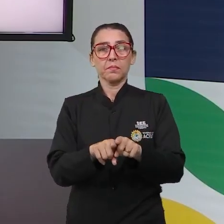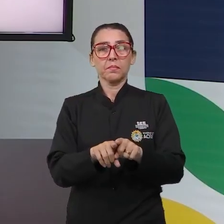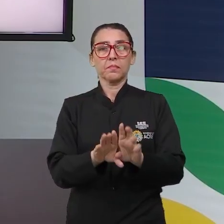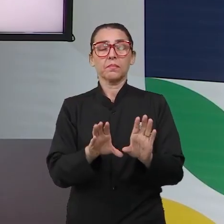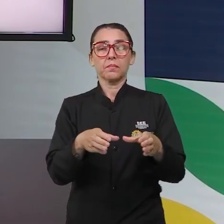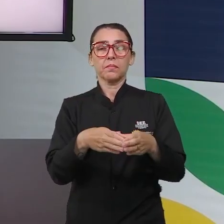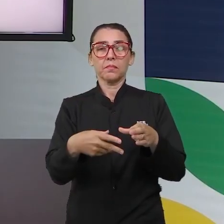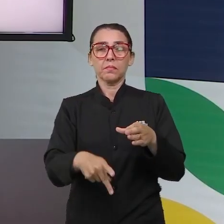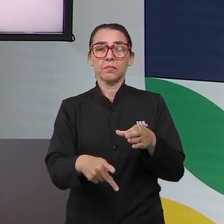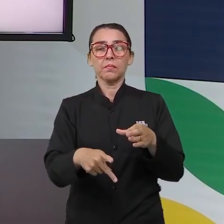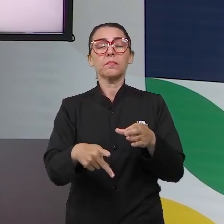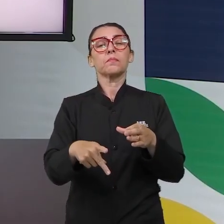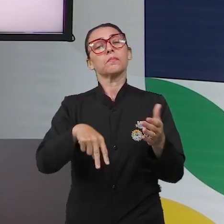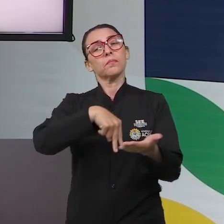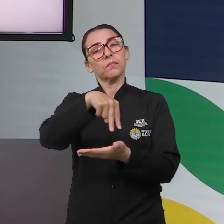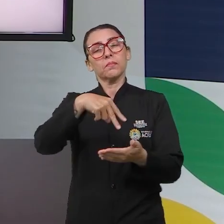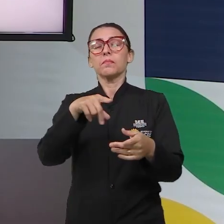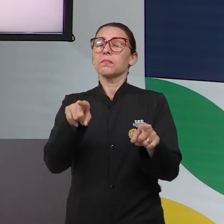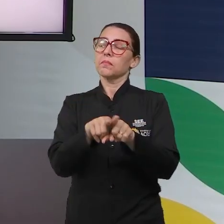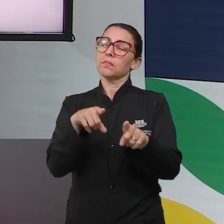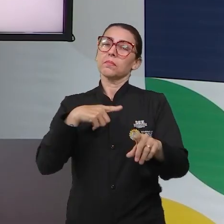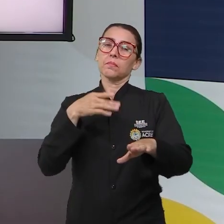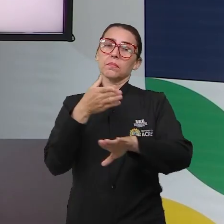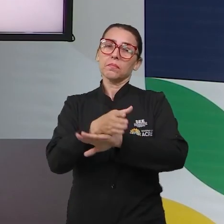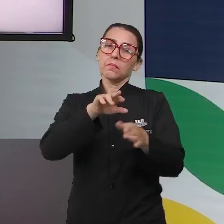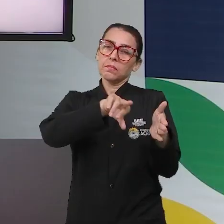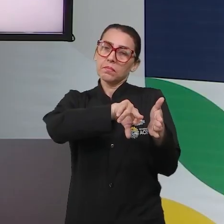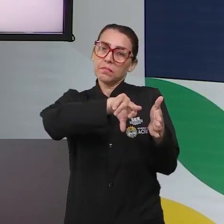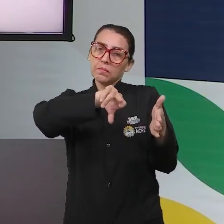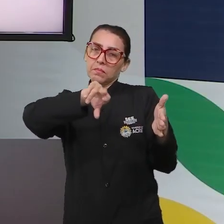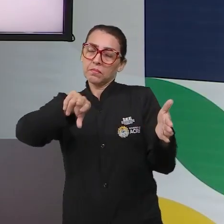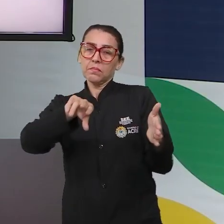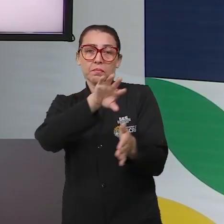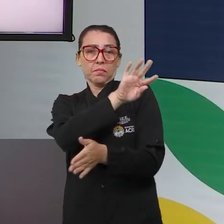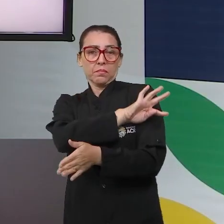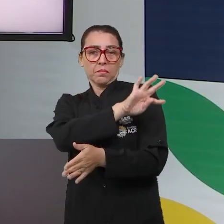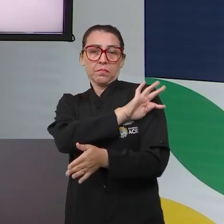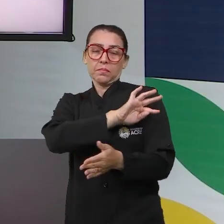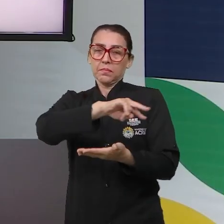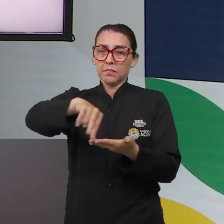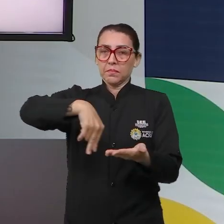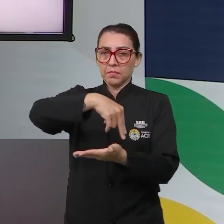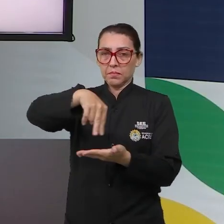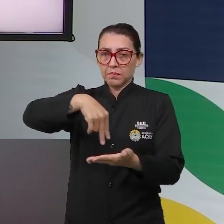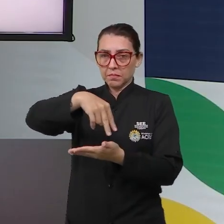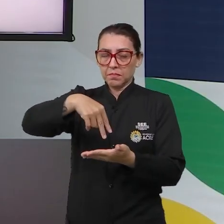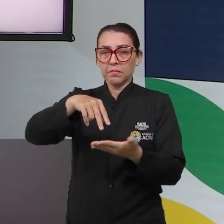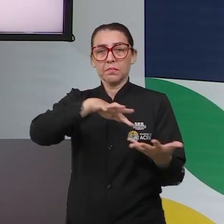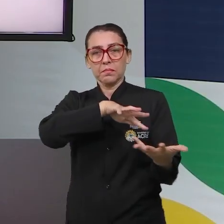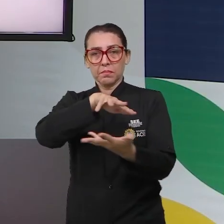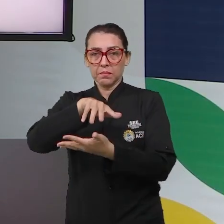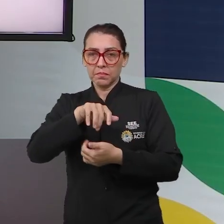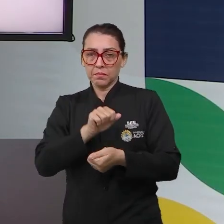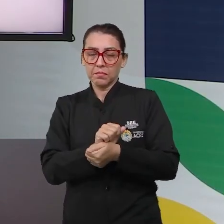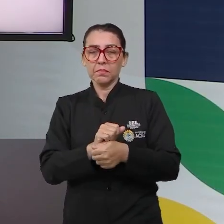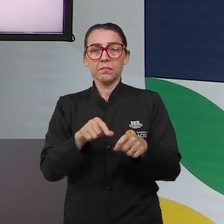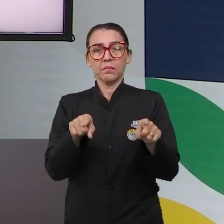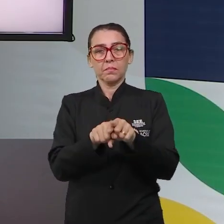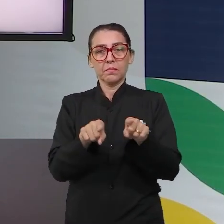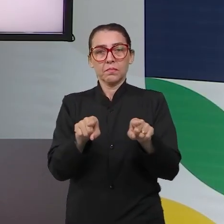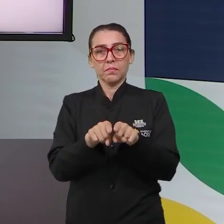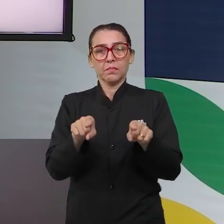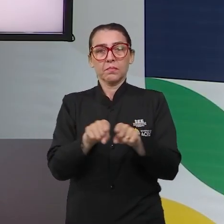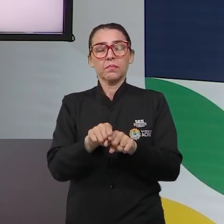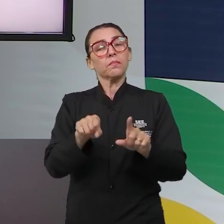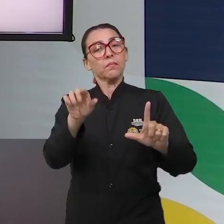dança locais. Então, a gente tem acesso a uma infinidade de técnicas da dança que rodam o mundo, e através